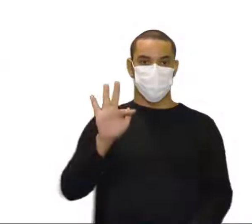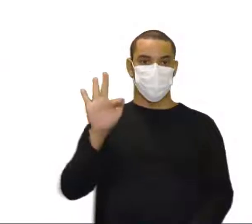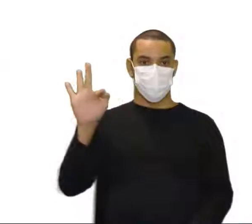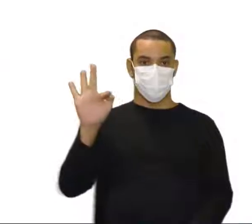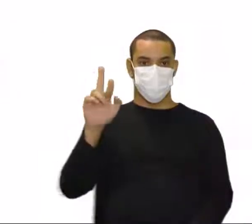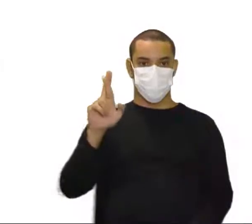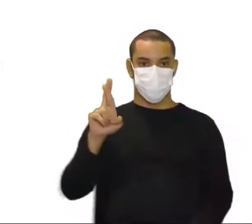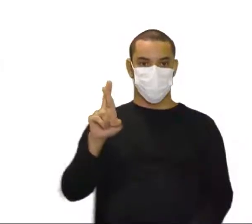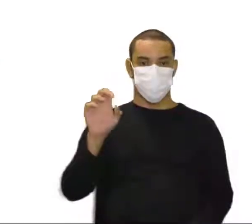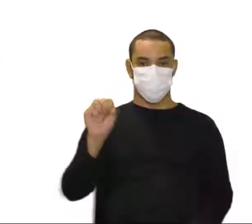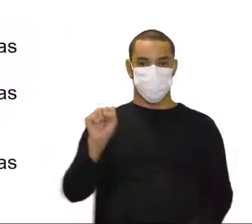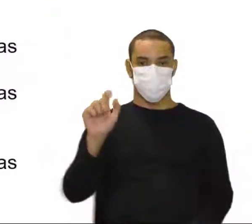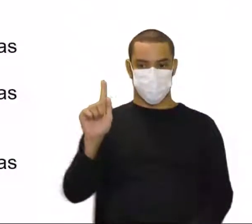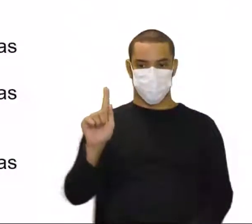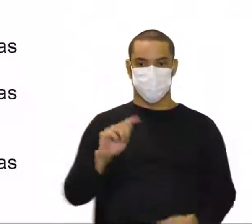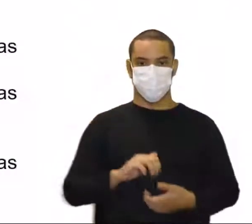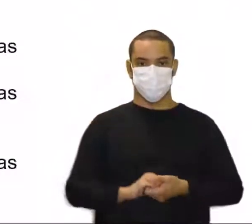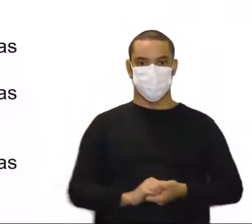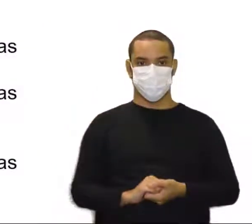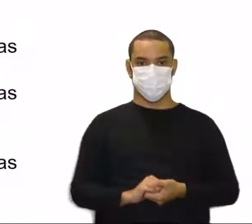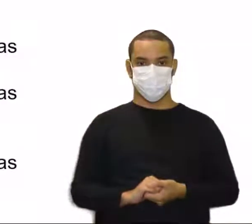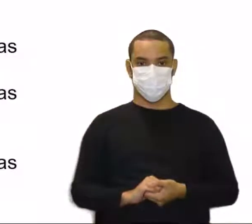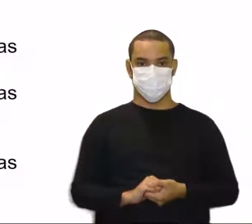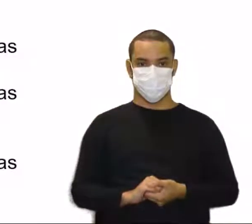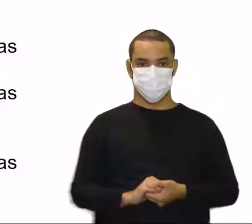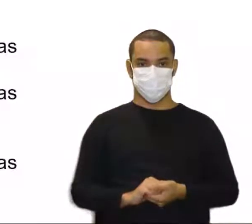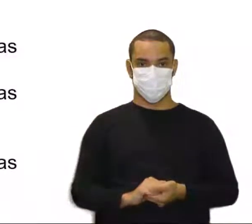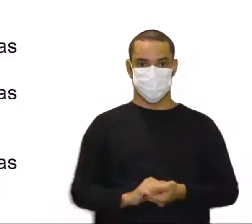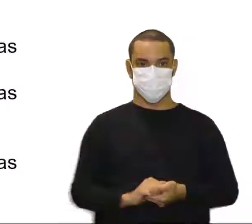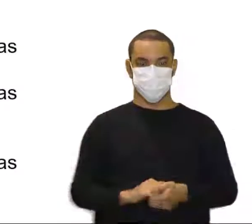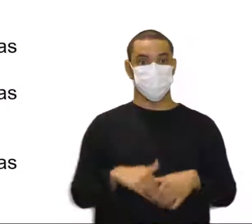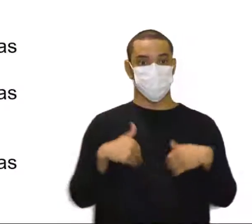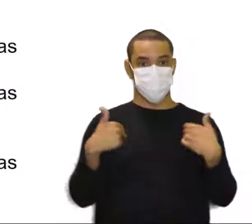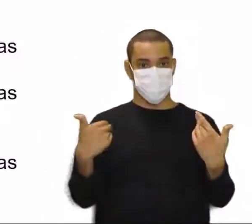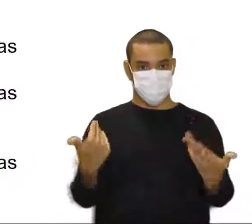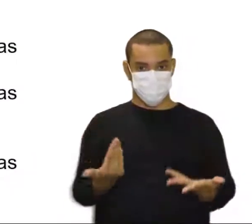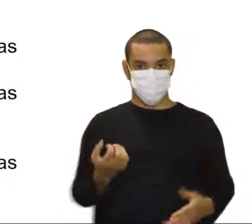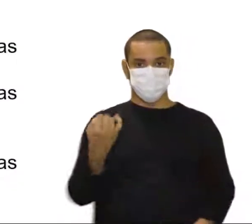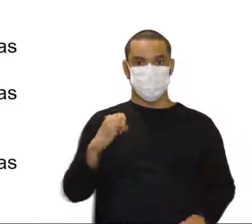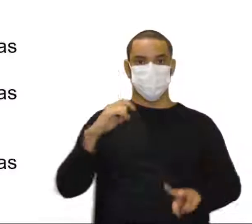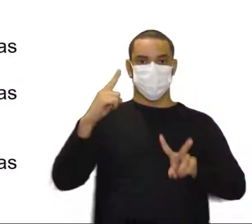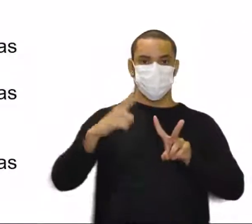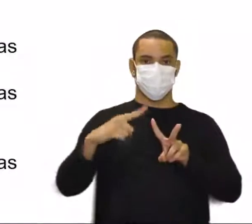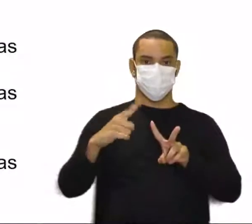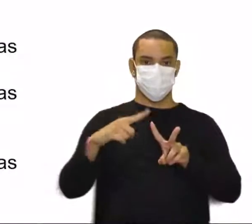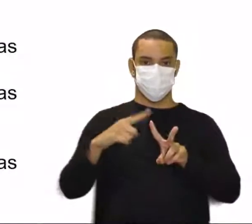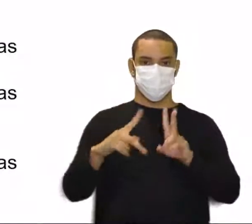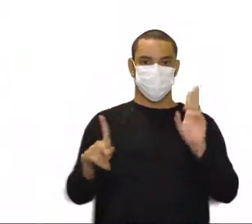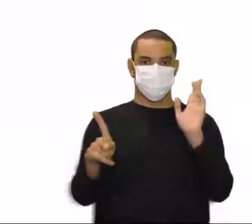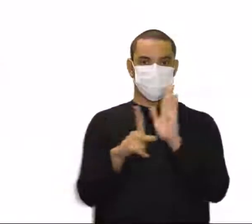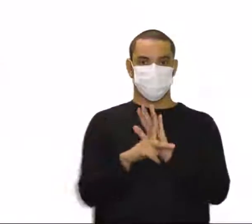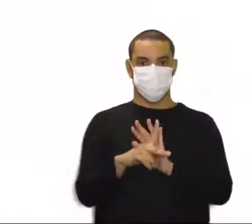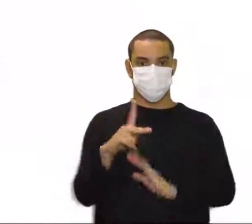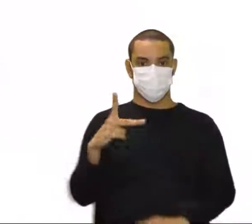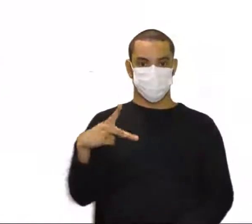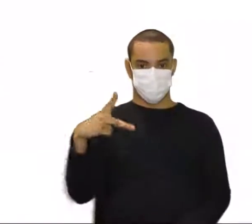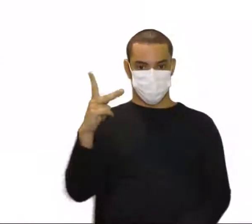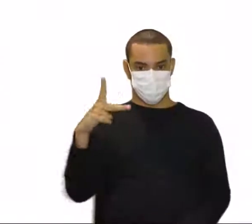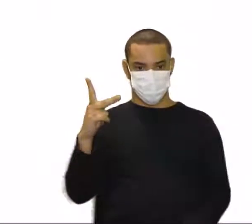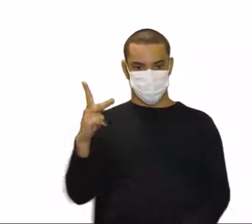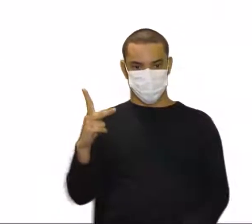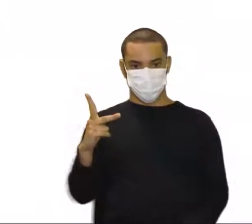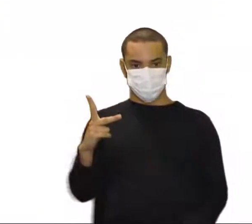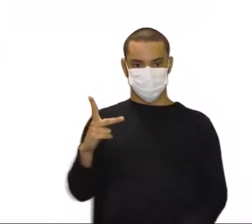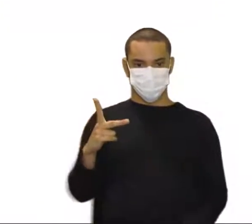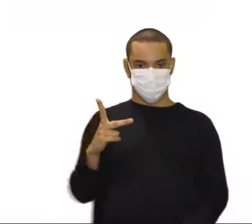UFRGS, ok, pessoal? Vamos continuar, olha só. Supondo que o vetor de propagação K, como vocês podem observar aqui,